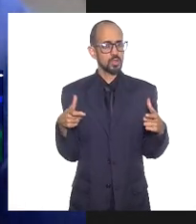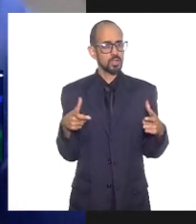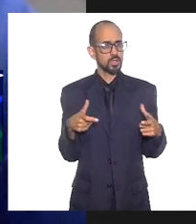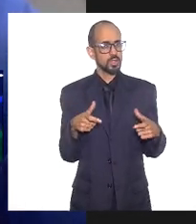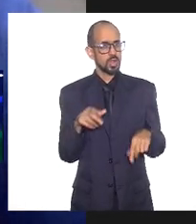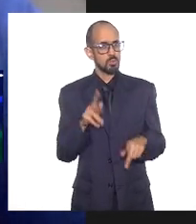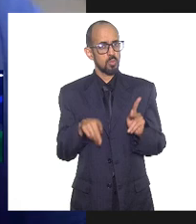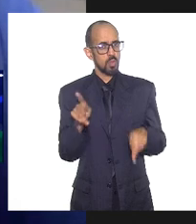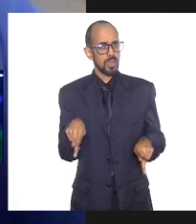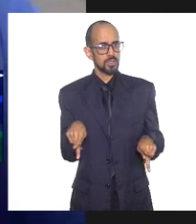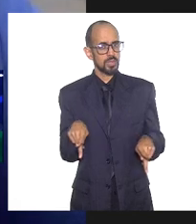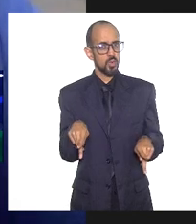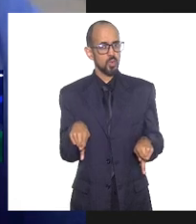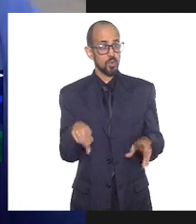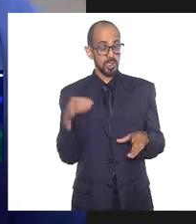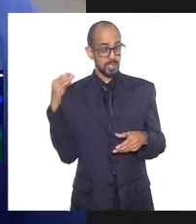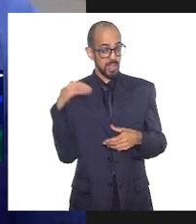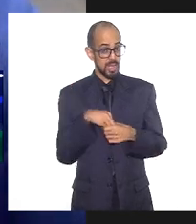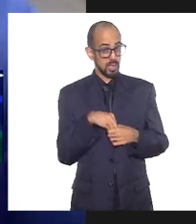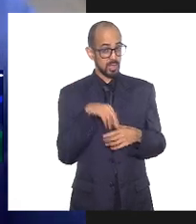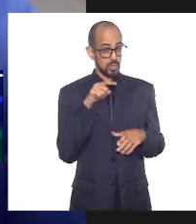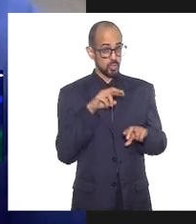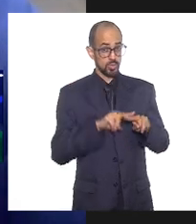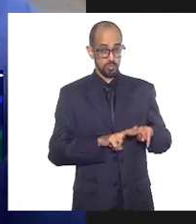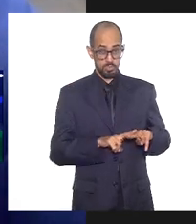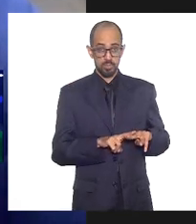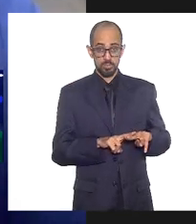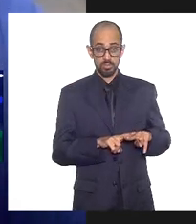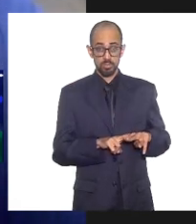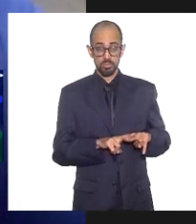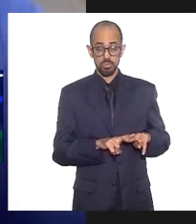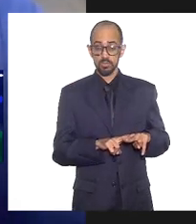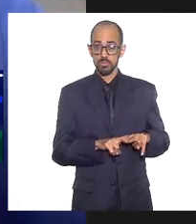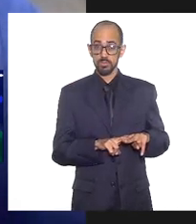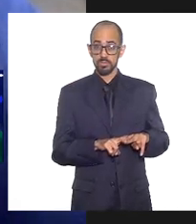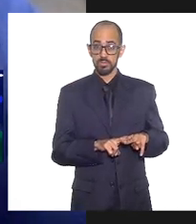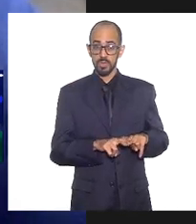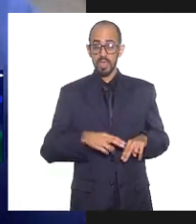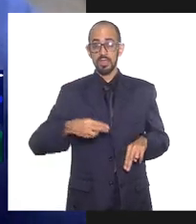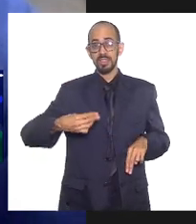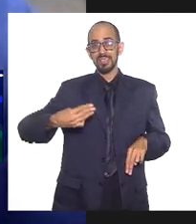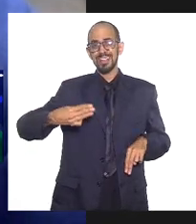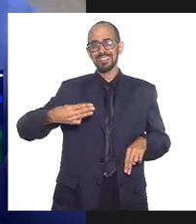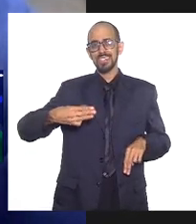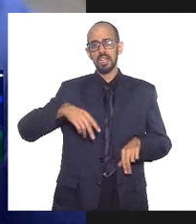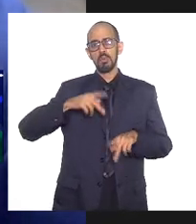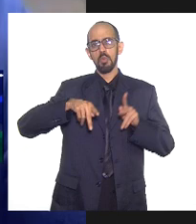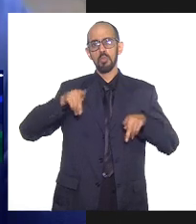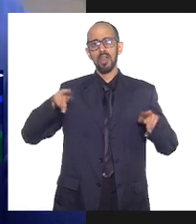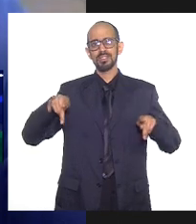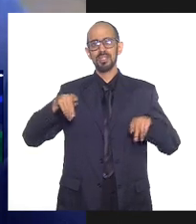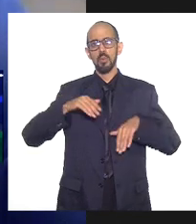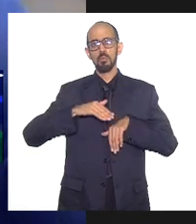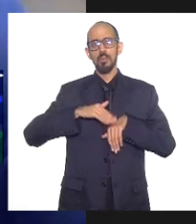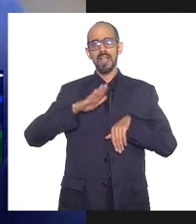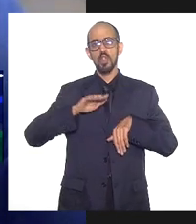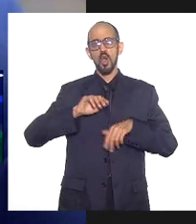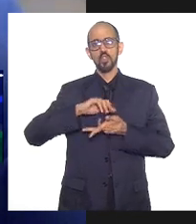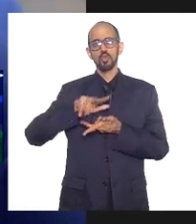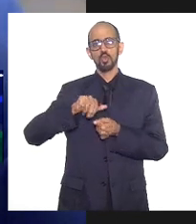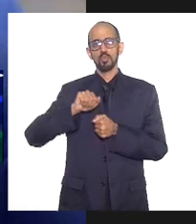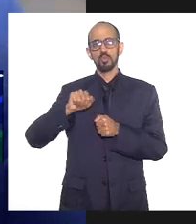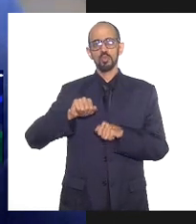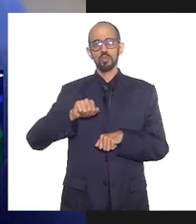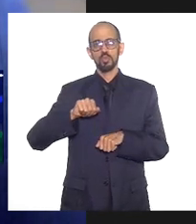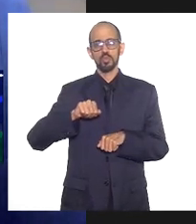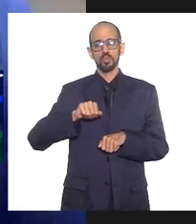pessoas que estão hoje presas no Brasil, a terceira população carcerária do mundo, sequer